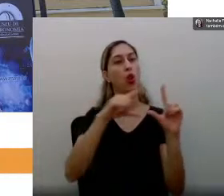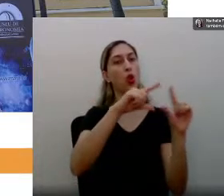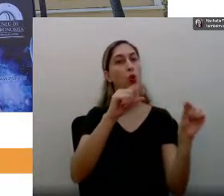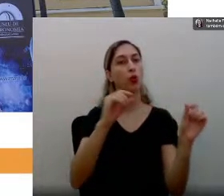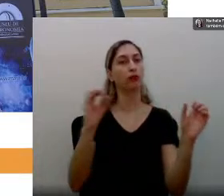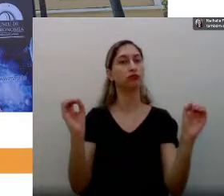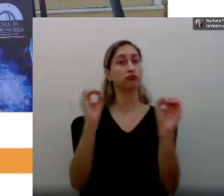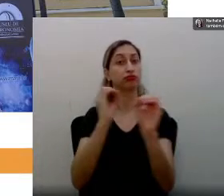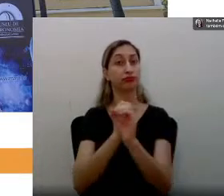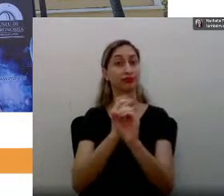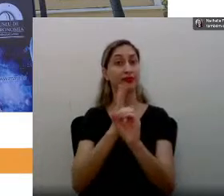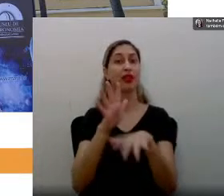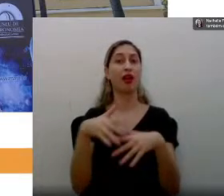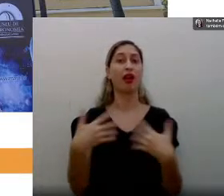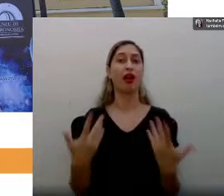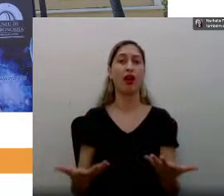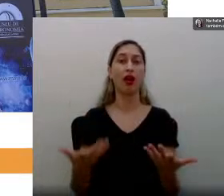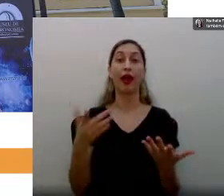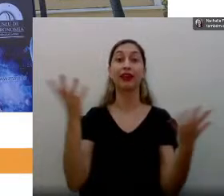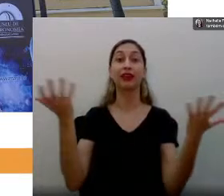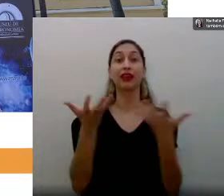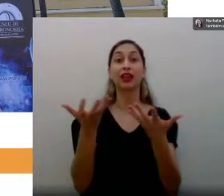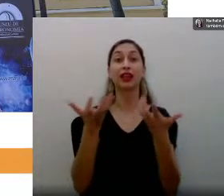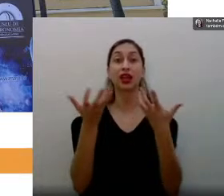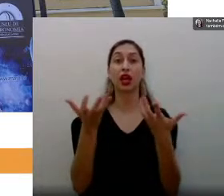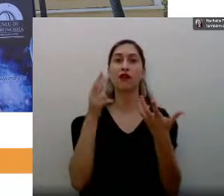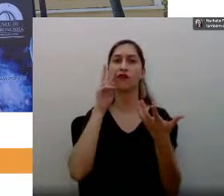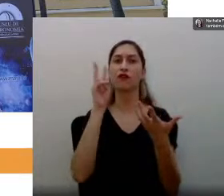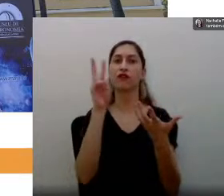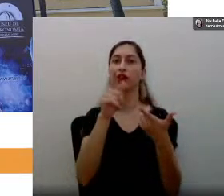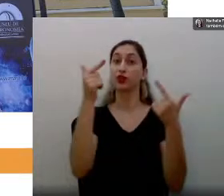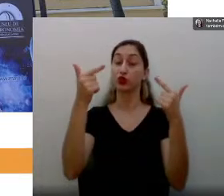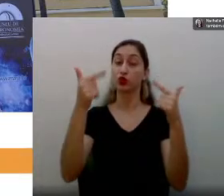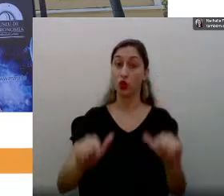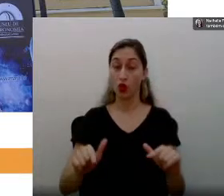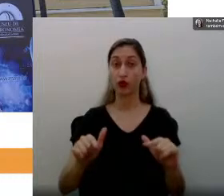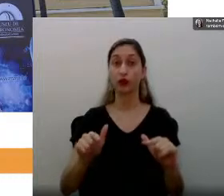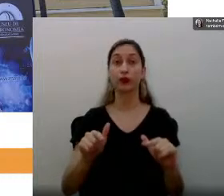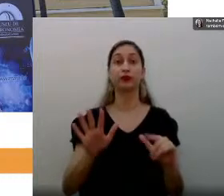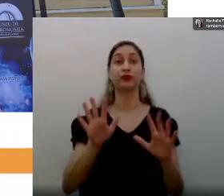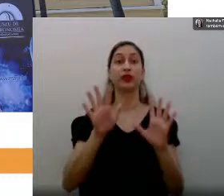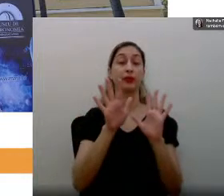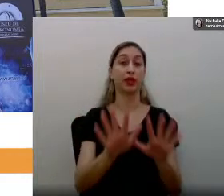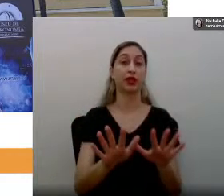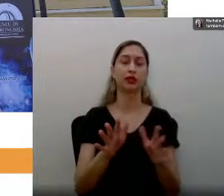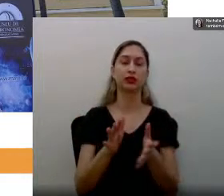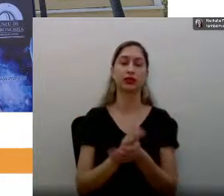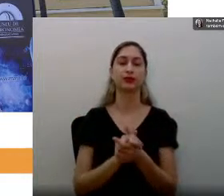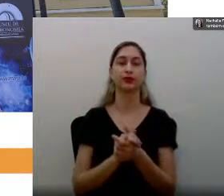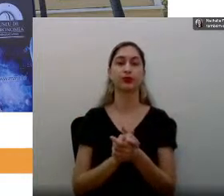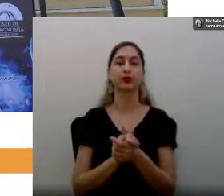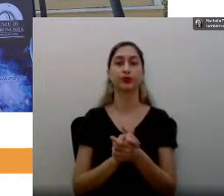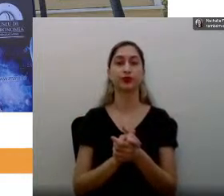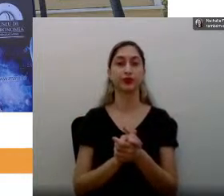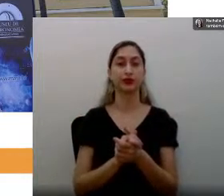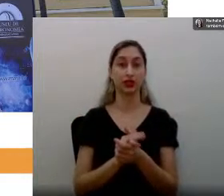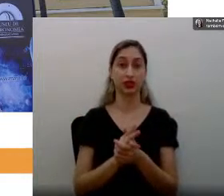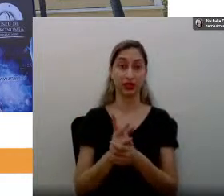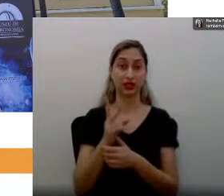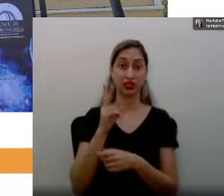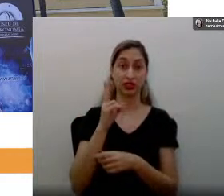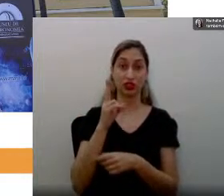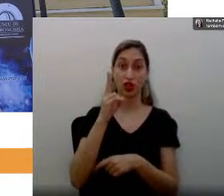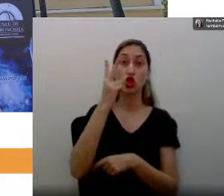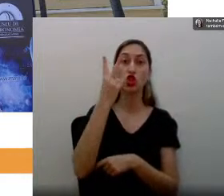Einstein tá se observado de novo E isso gerou um grande apelo porque era fazer 12 anos depois da